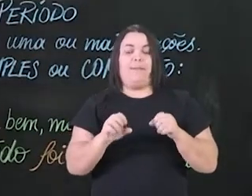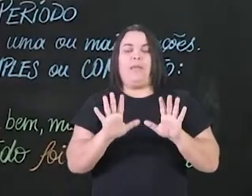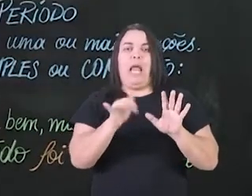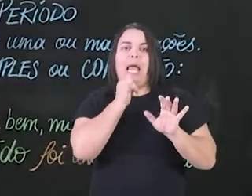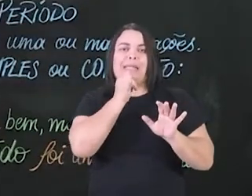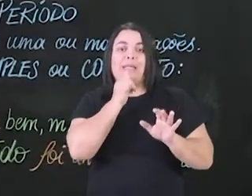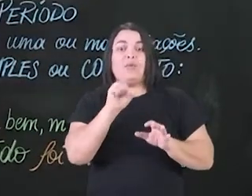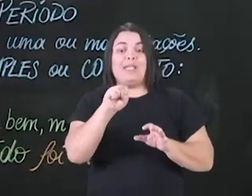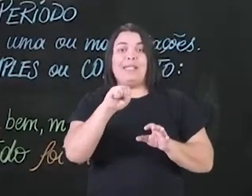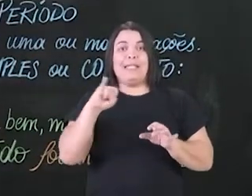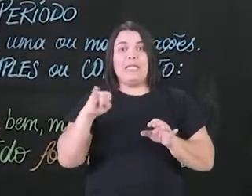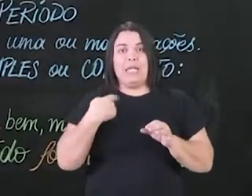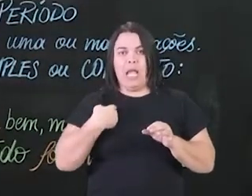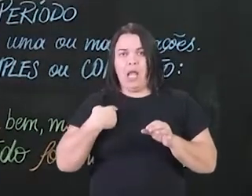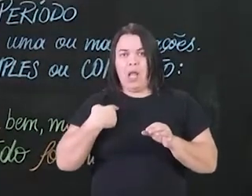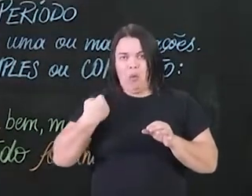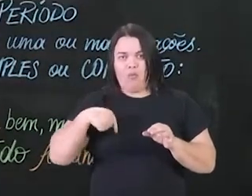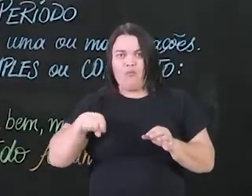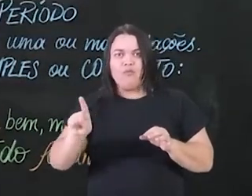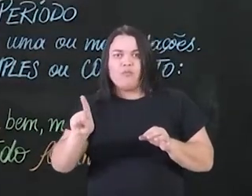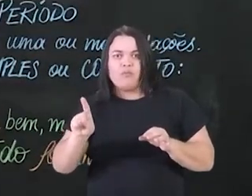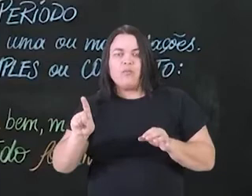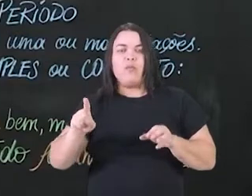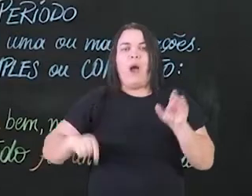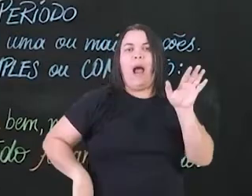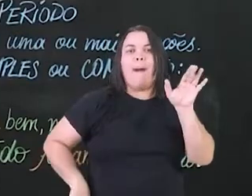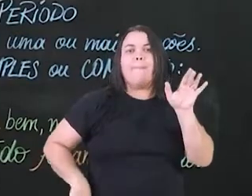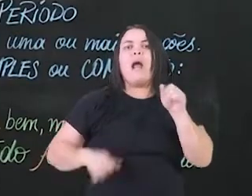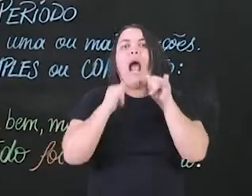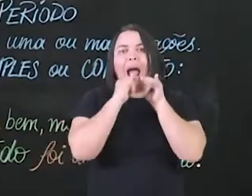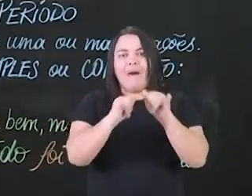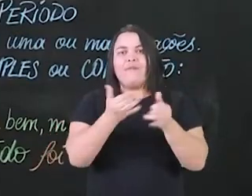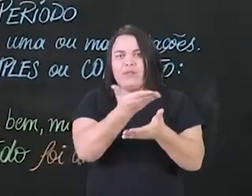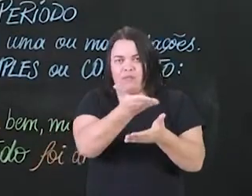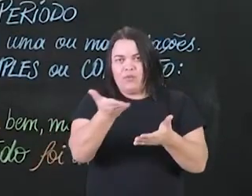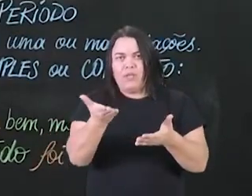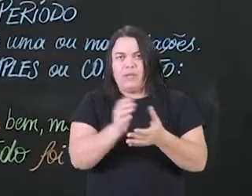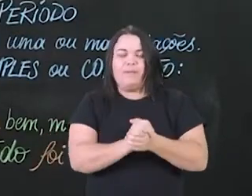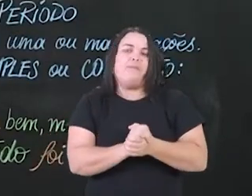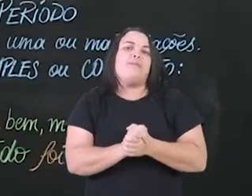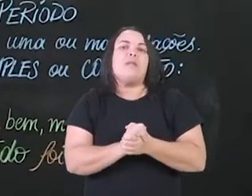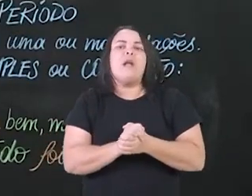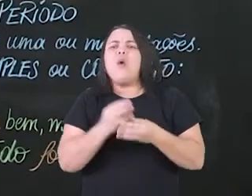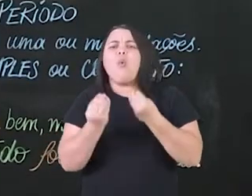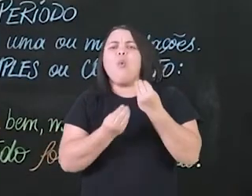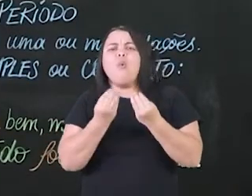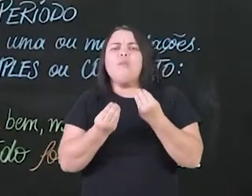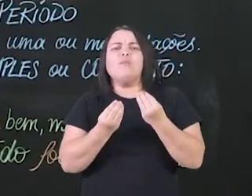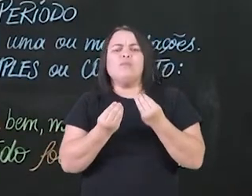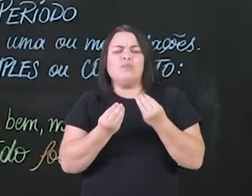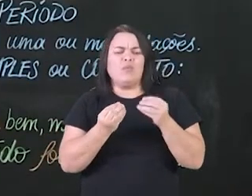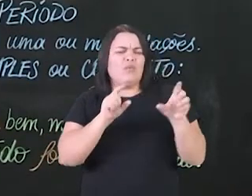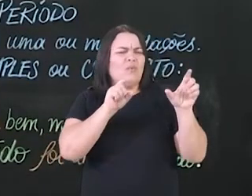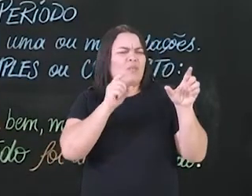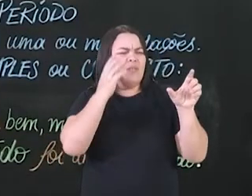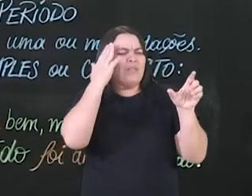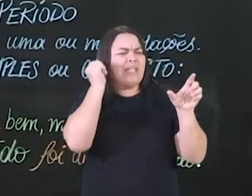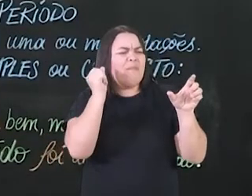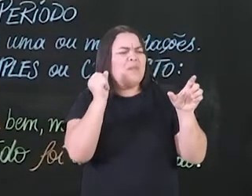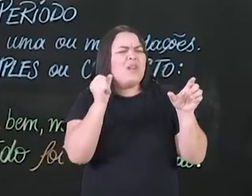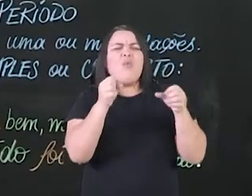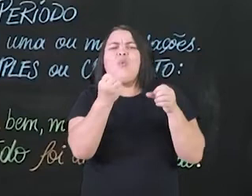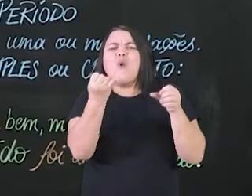vocês. É costume que a gente conte as orações. Como é que eu conto as orações? Eu conto as orações pela quantidade